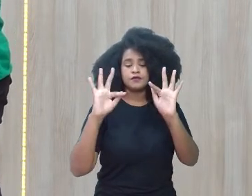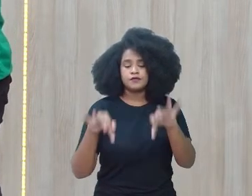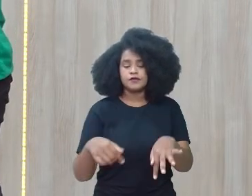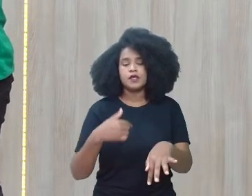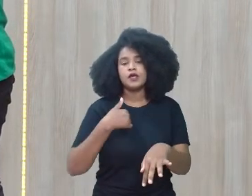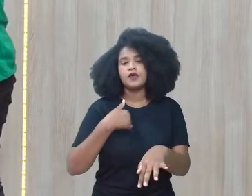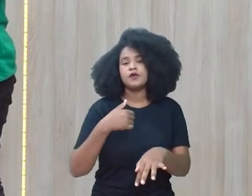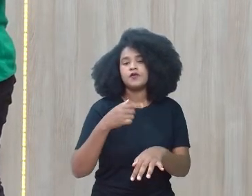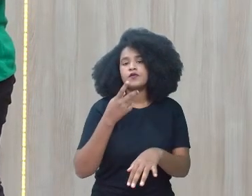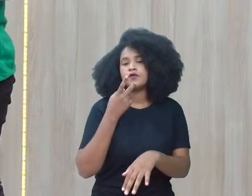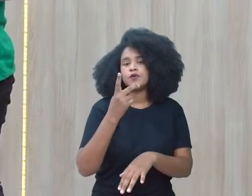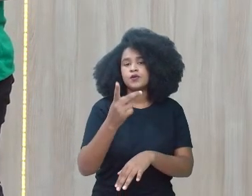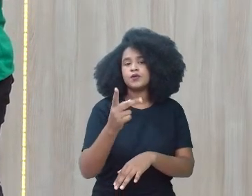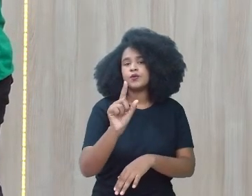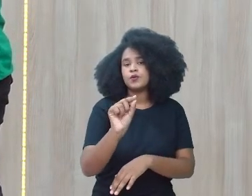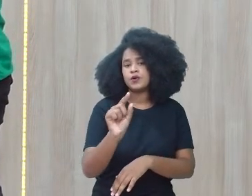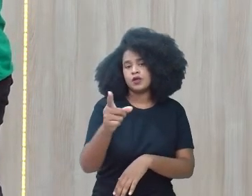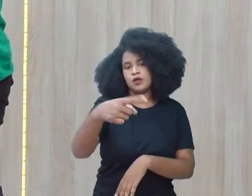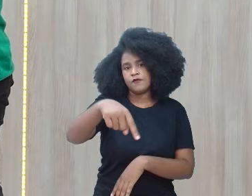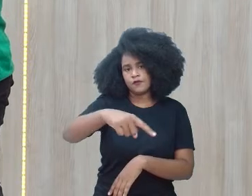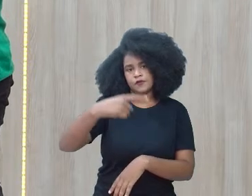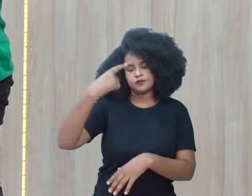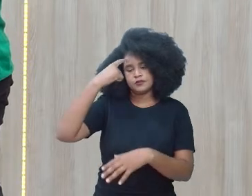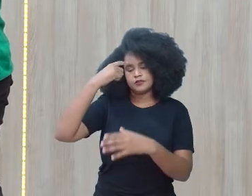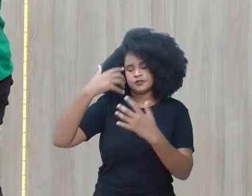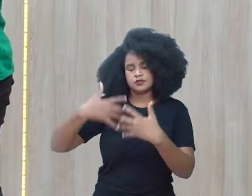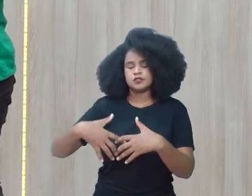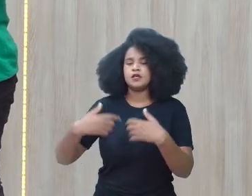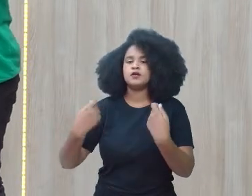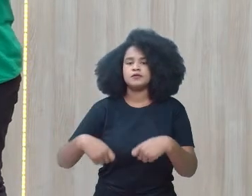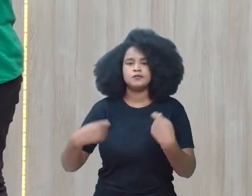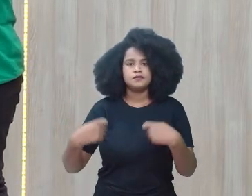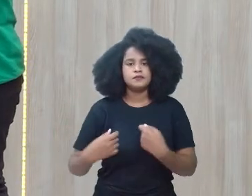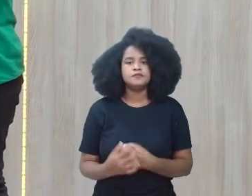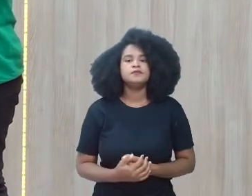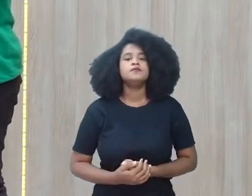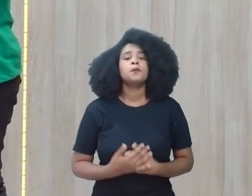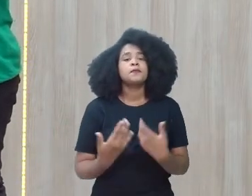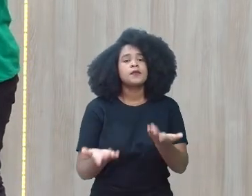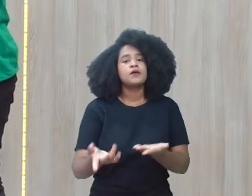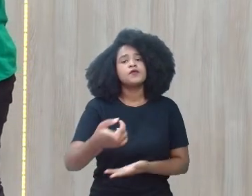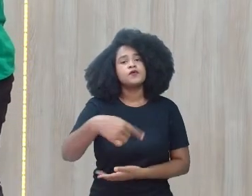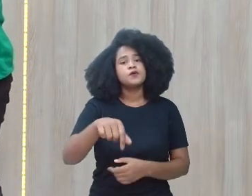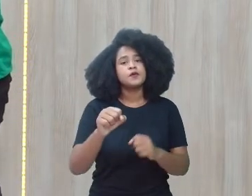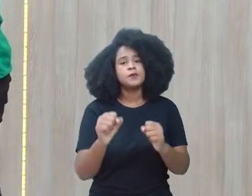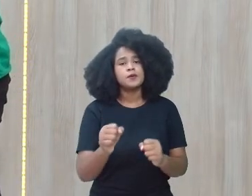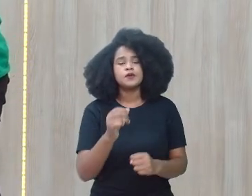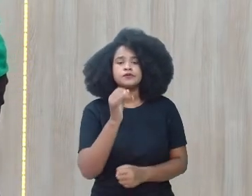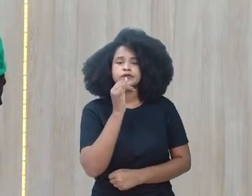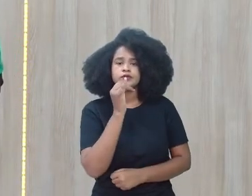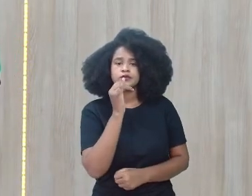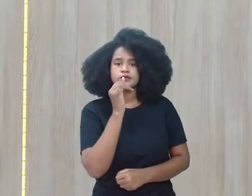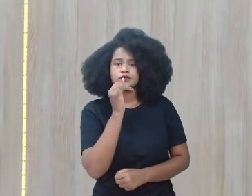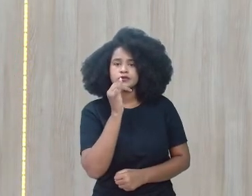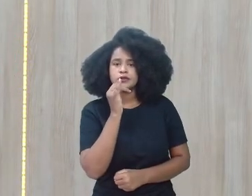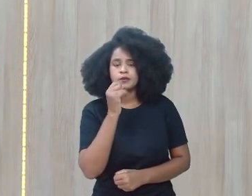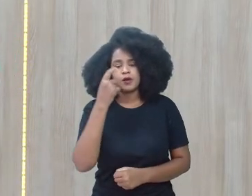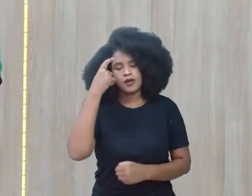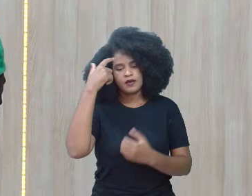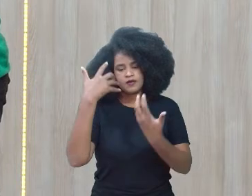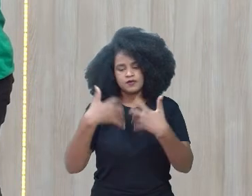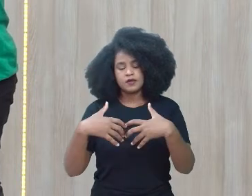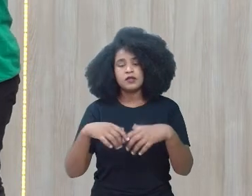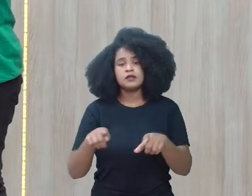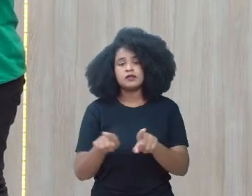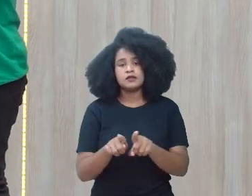assim, reflitam sobre isso. Vocês podem agora refletir e narrar contando, não é,